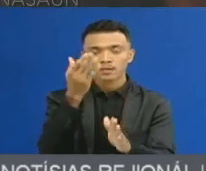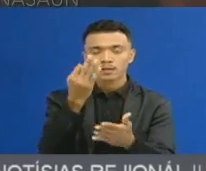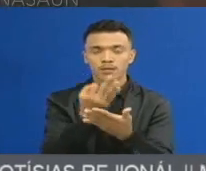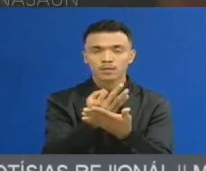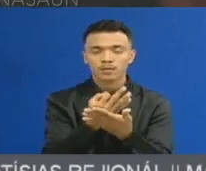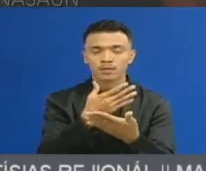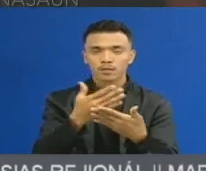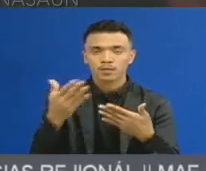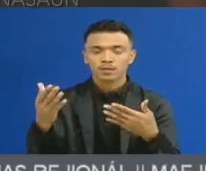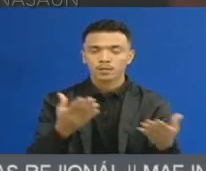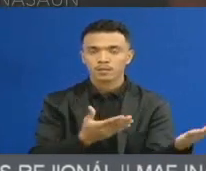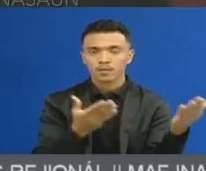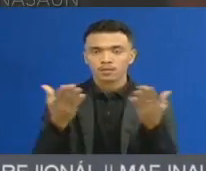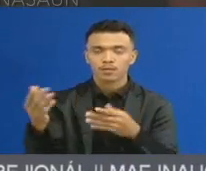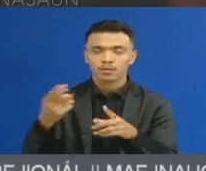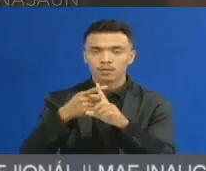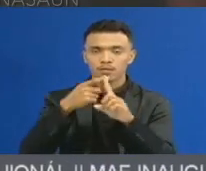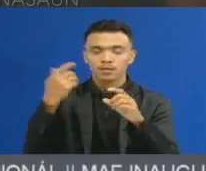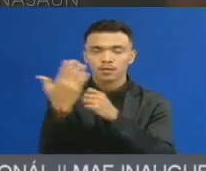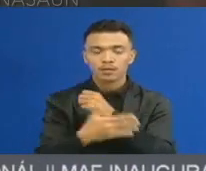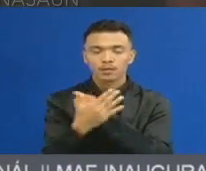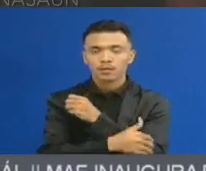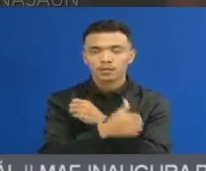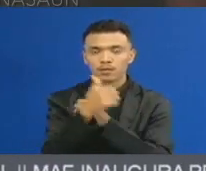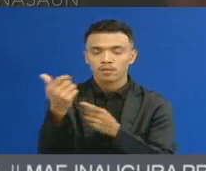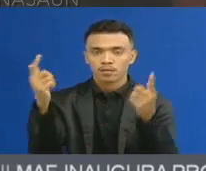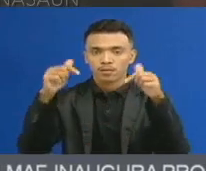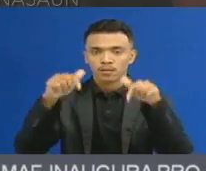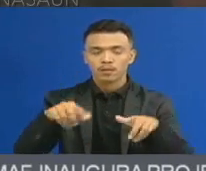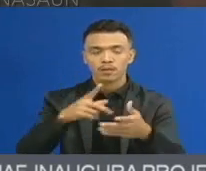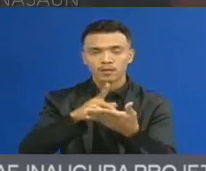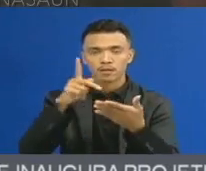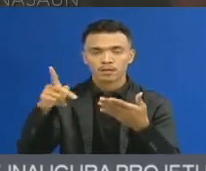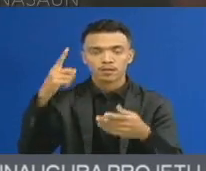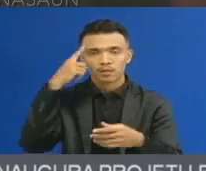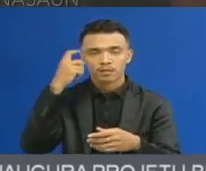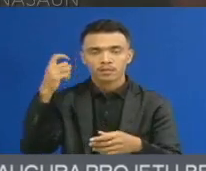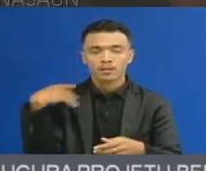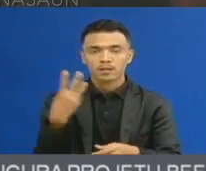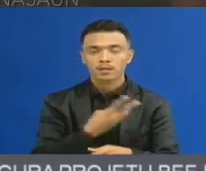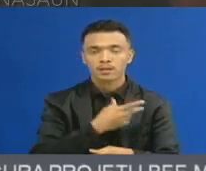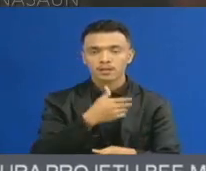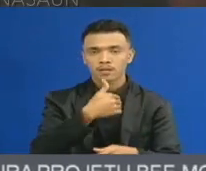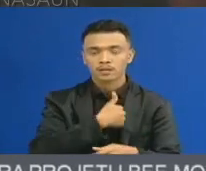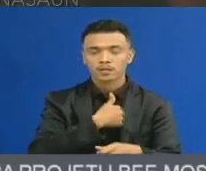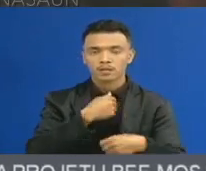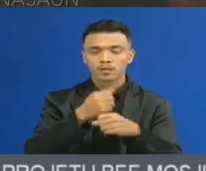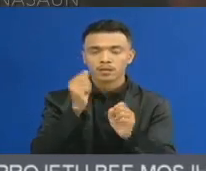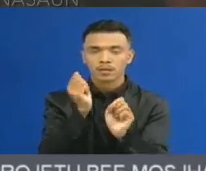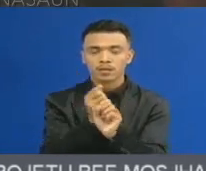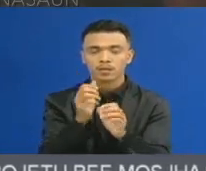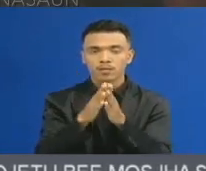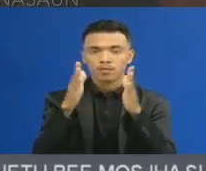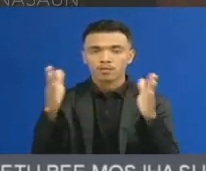sa sansir importa usi liur ne mai, ni a kona hotu taxa. Tamba ne mak ita mo si dauk halo produção de ne be ma